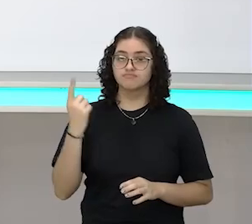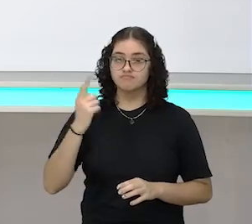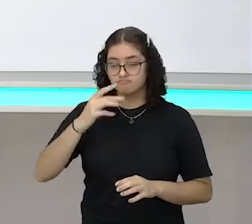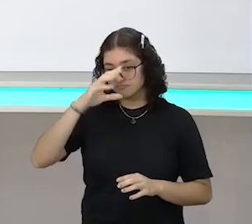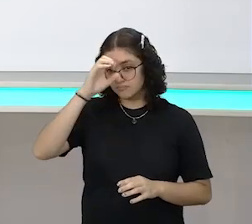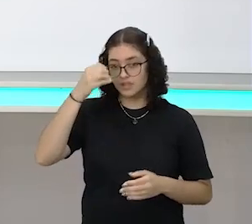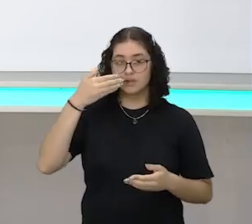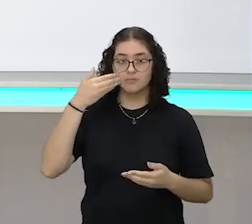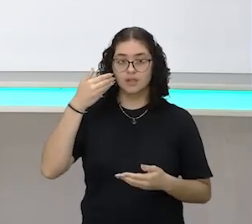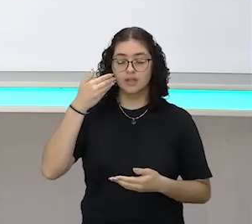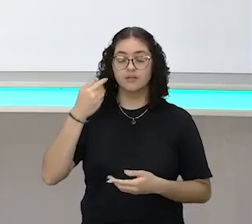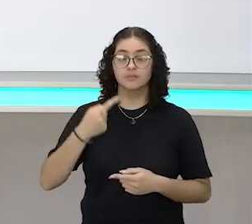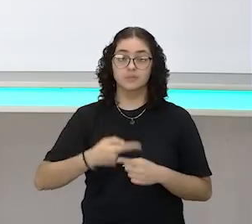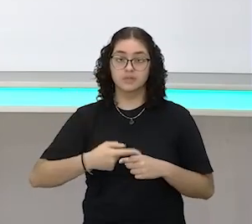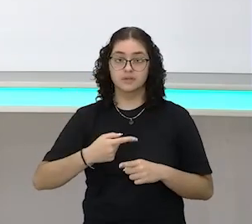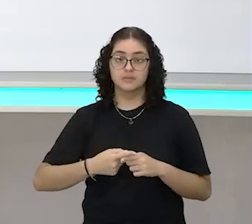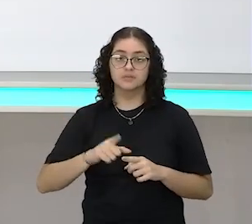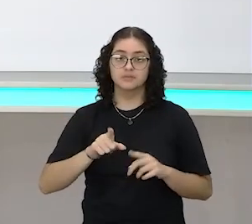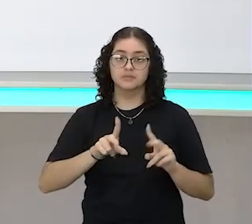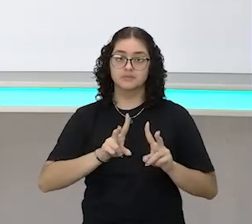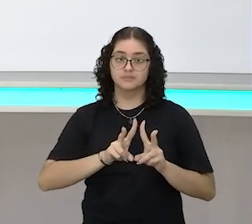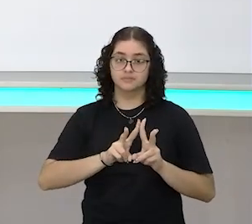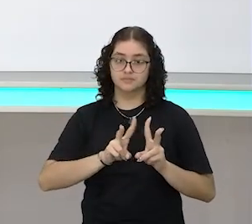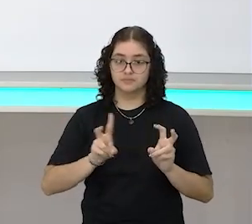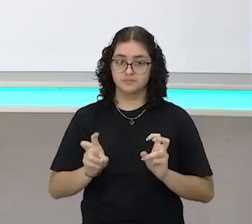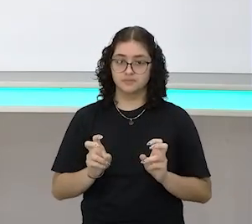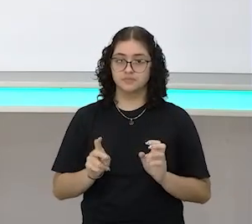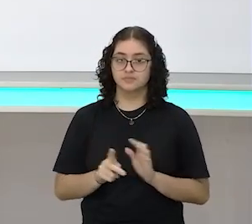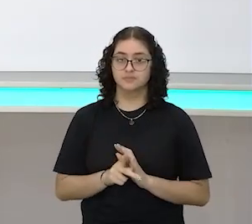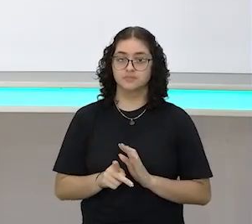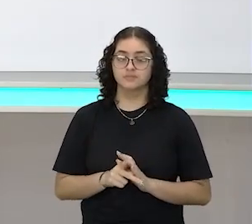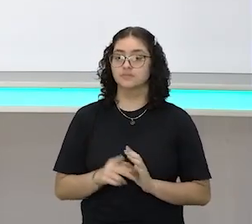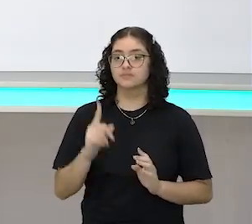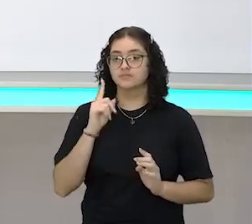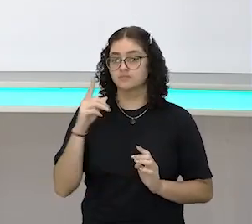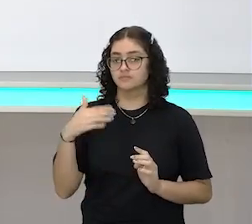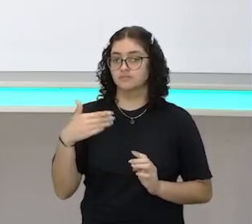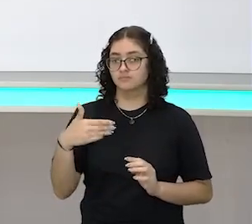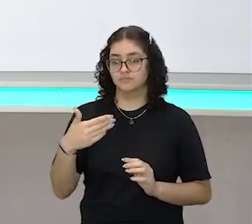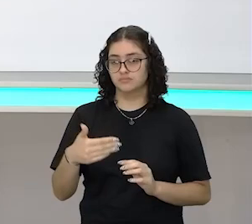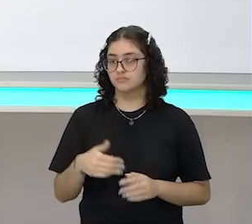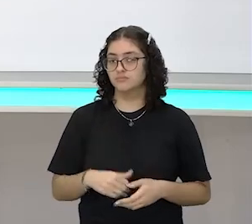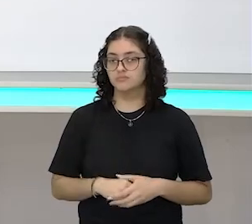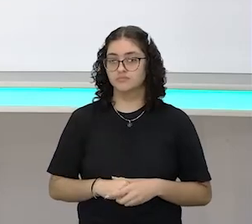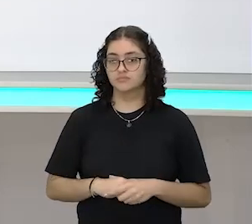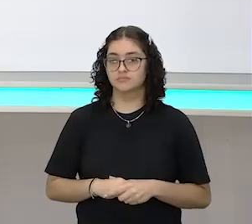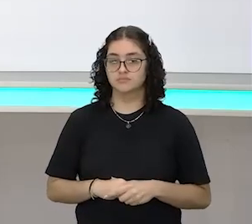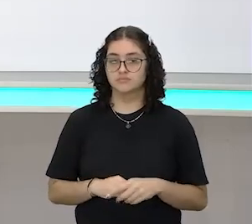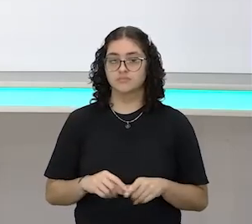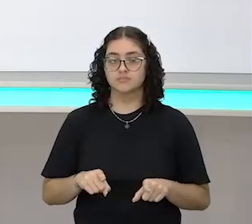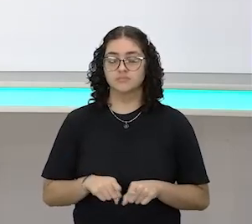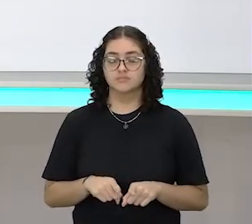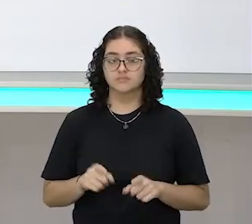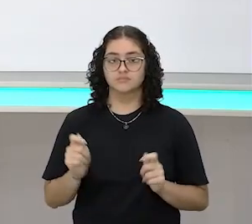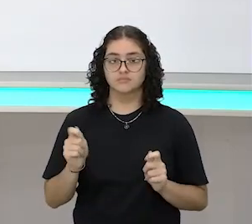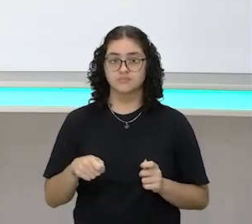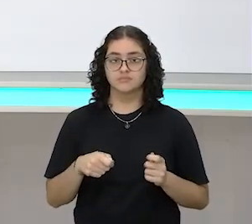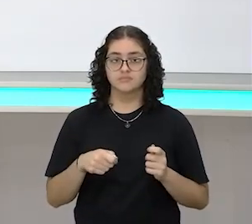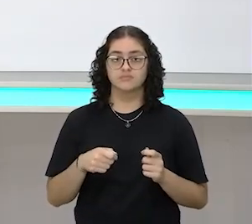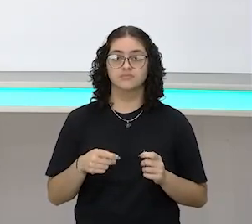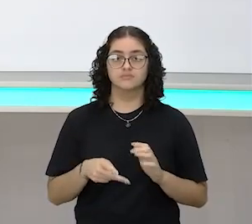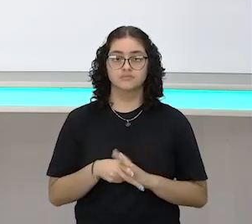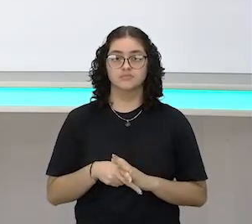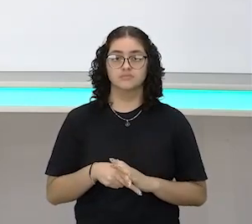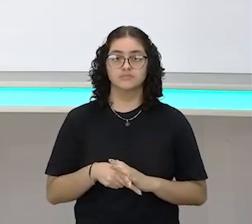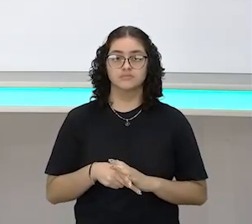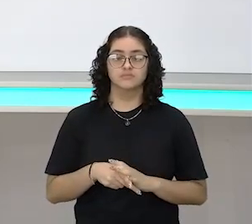a gente está lidando com assuntos aí que a gente não lida todos os dias, né, e acaba aí também enriquecendo um pouco mais a